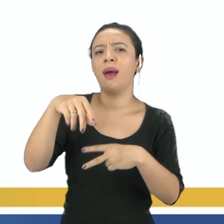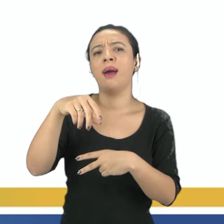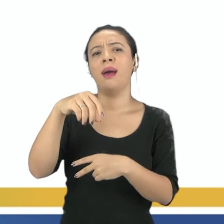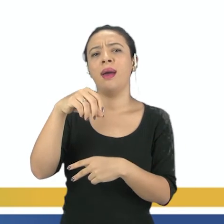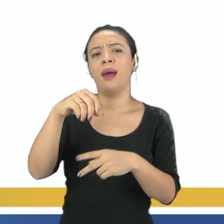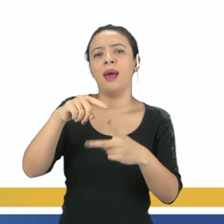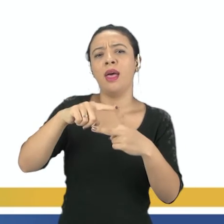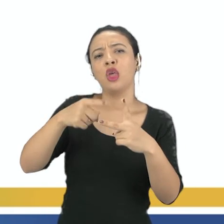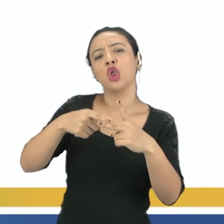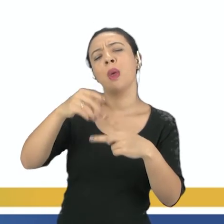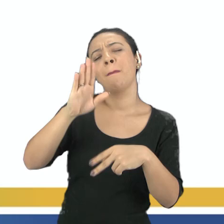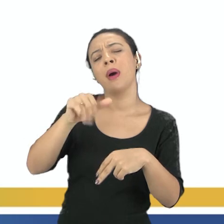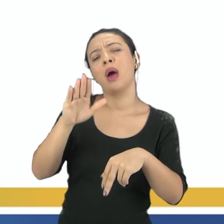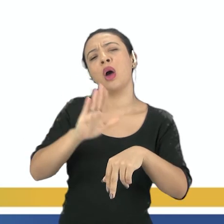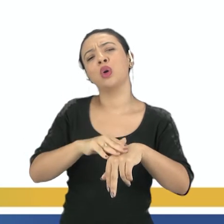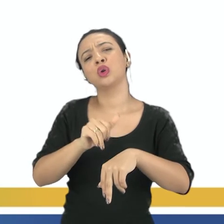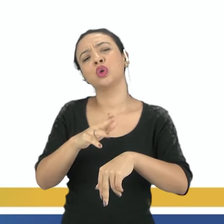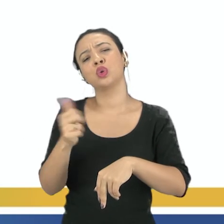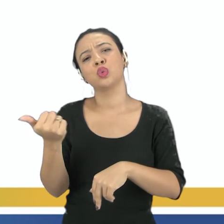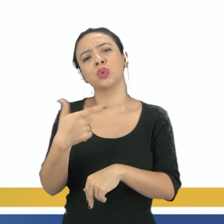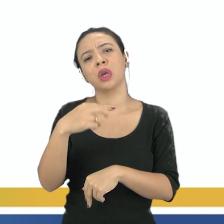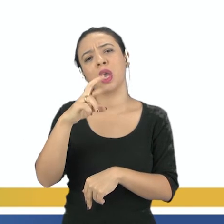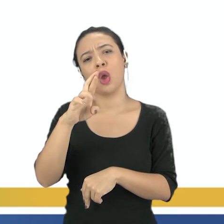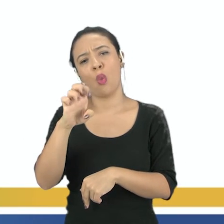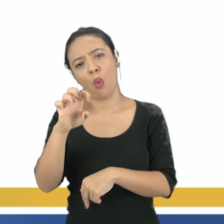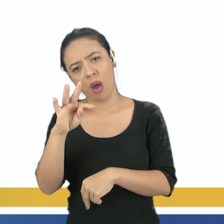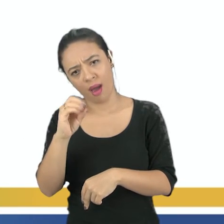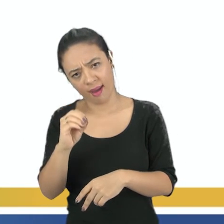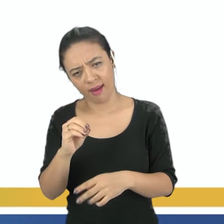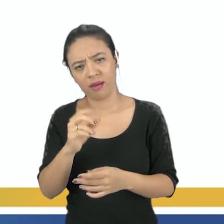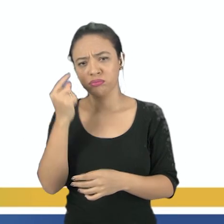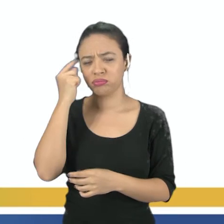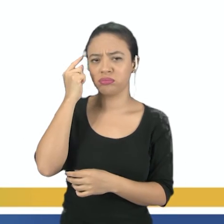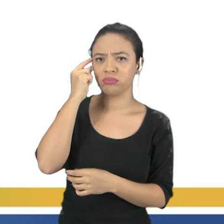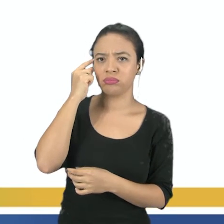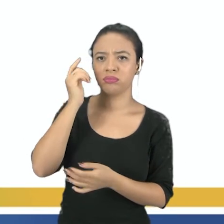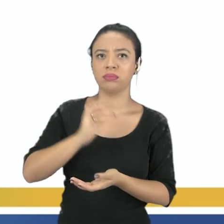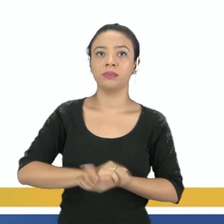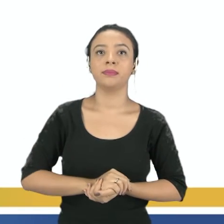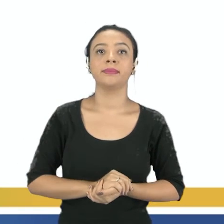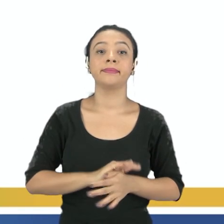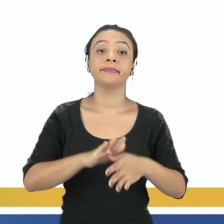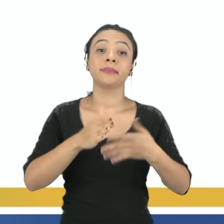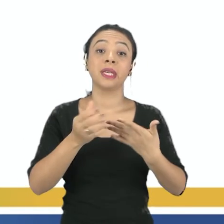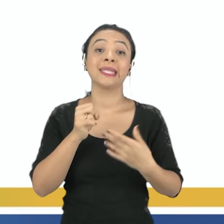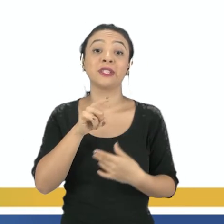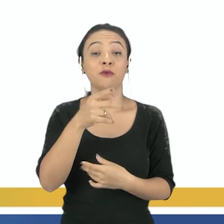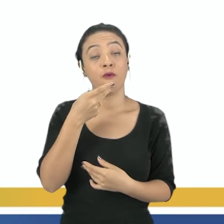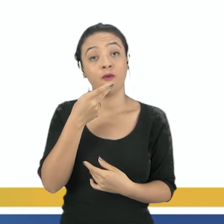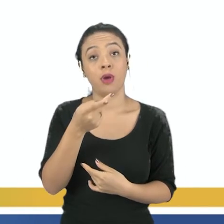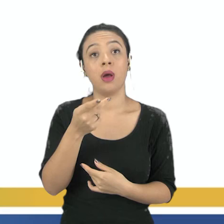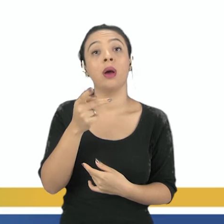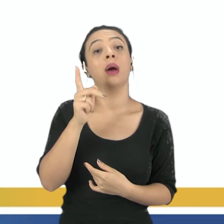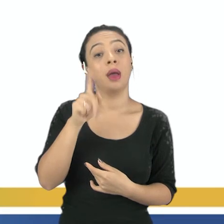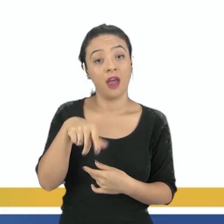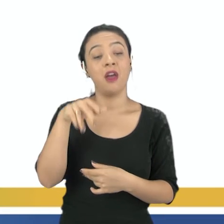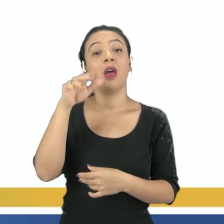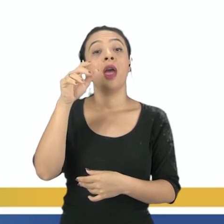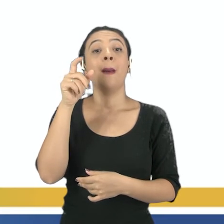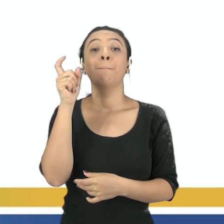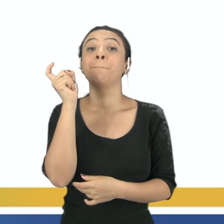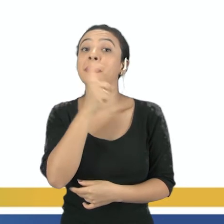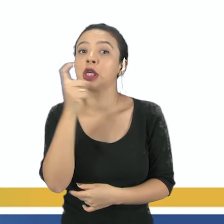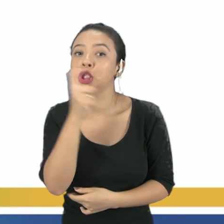ângulo que tem abertura maior do que um ângulo reto pensa E aí bom Se vocês disseram que essa é